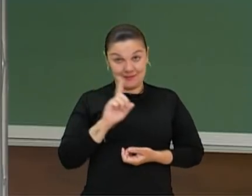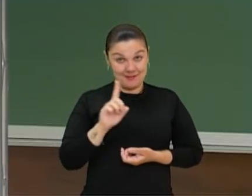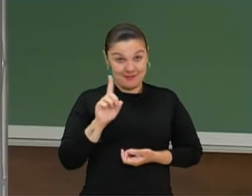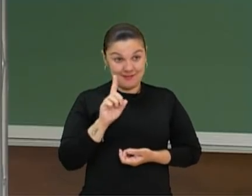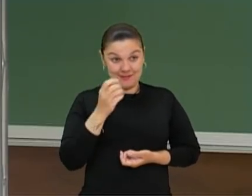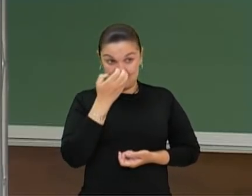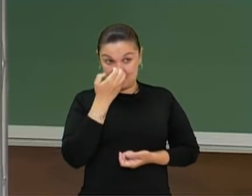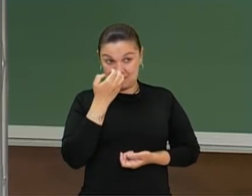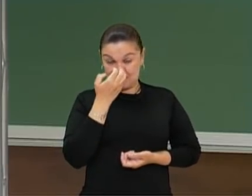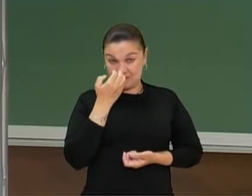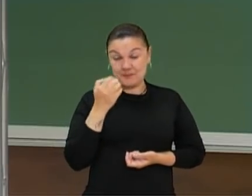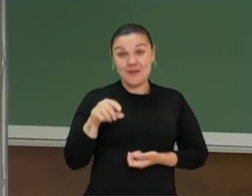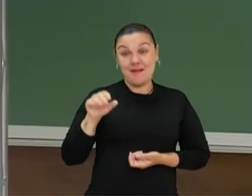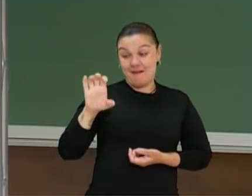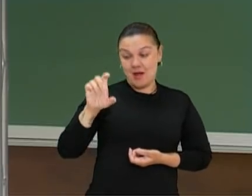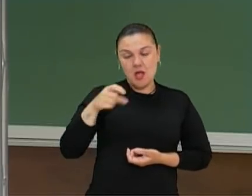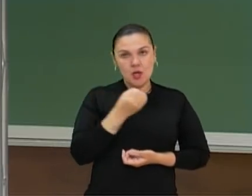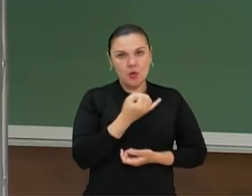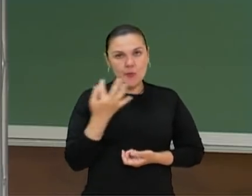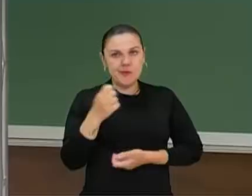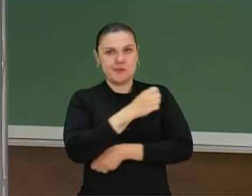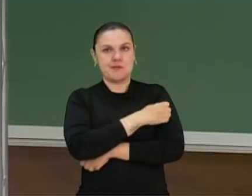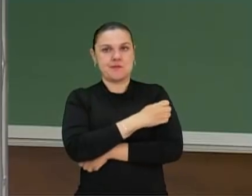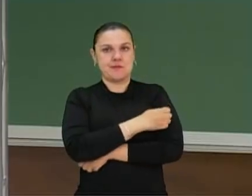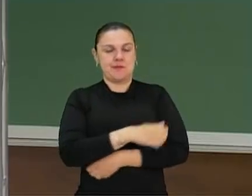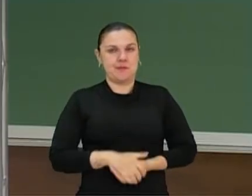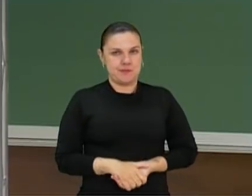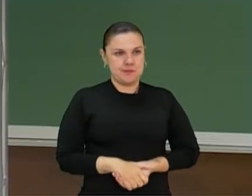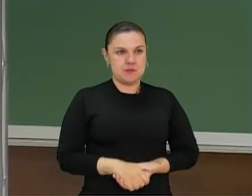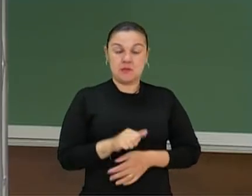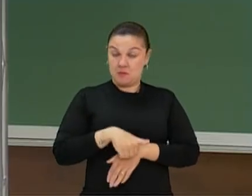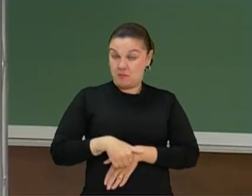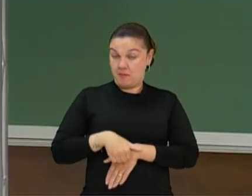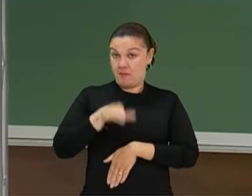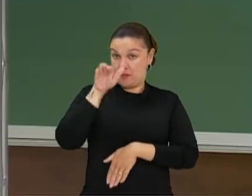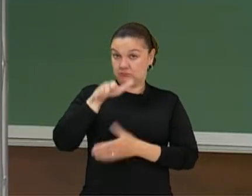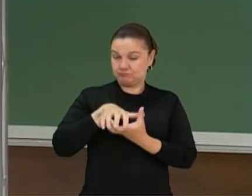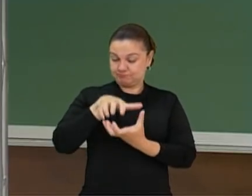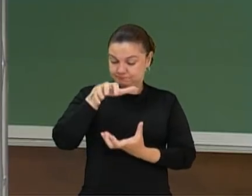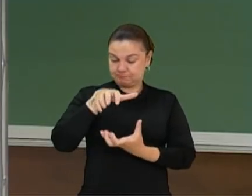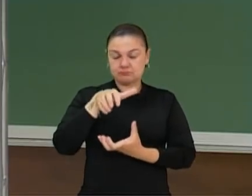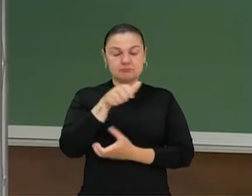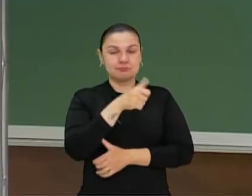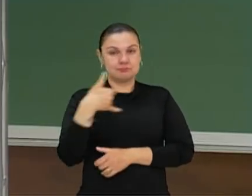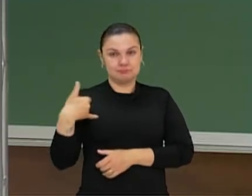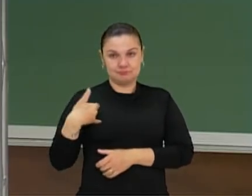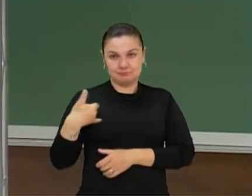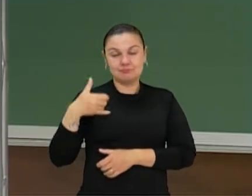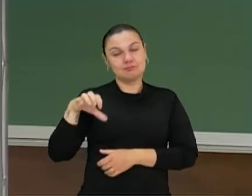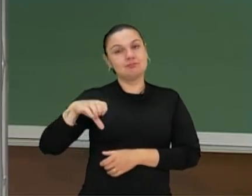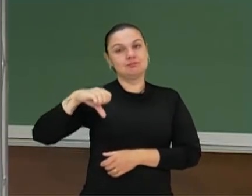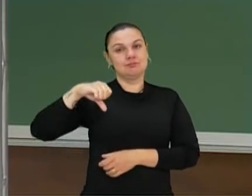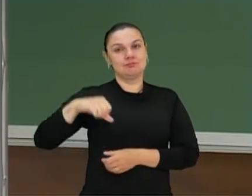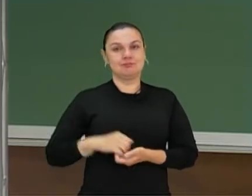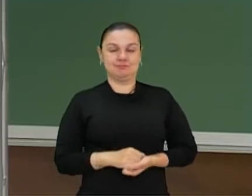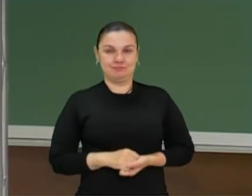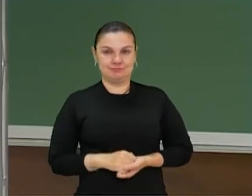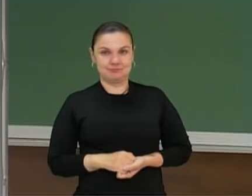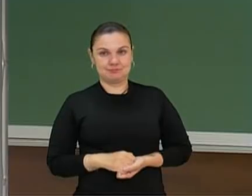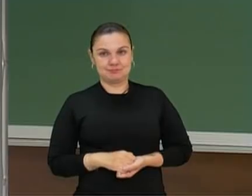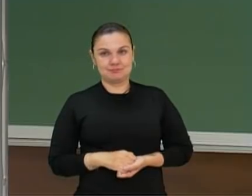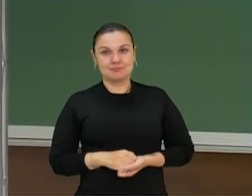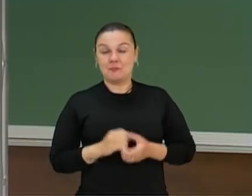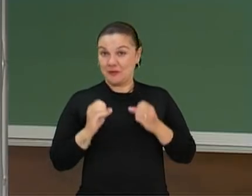A letra E está me dizendo a quantidade de alunos. Então, a maioria dos alunos tem 9